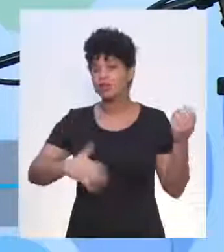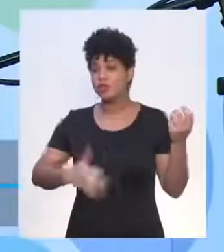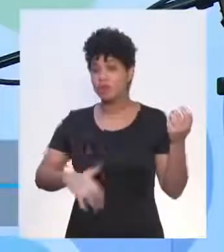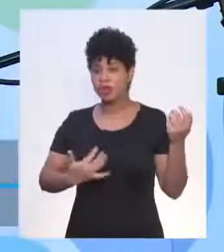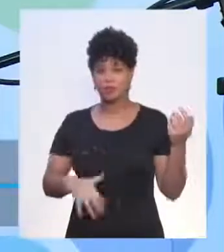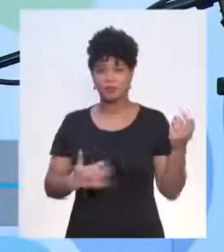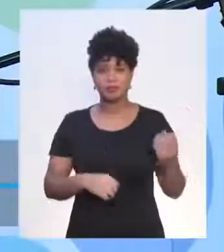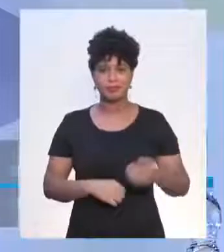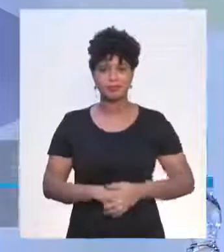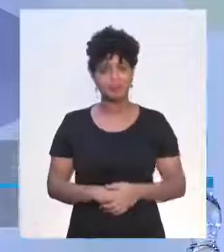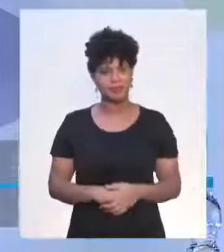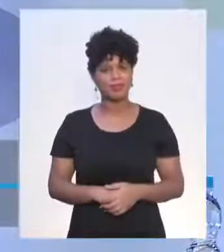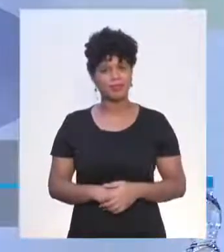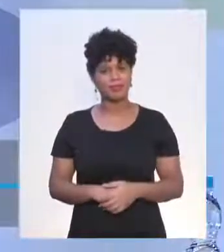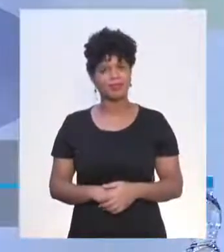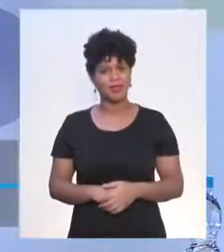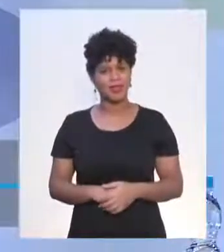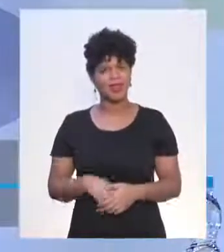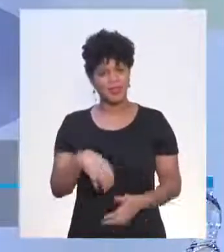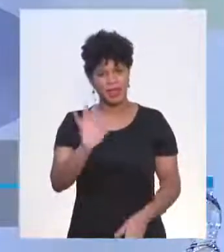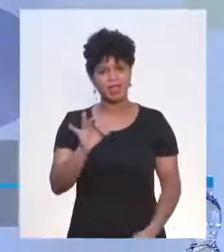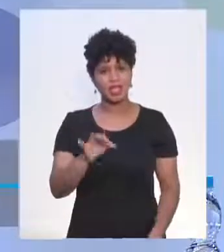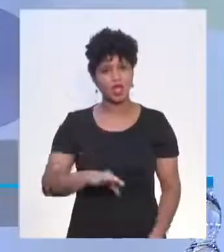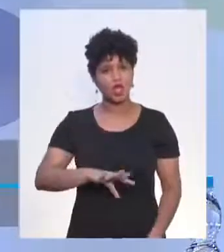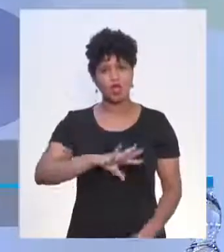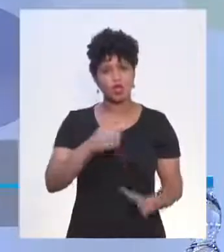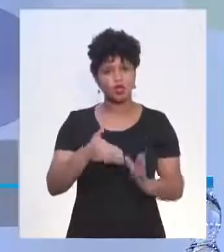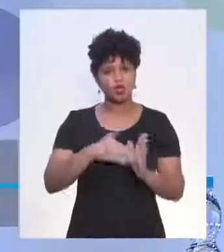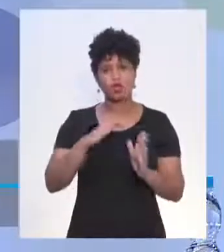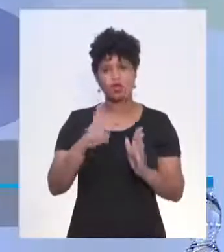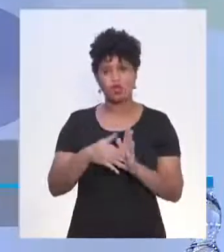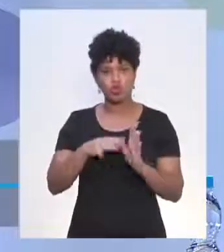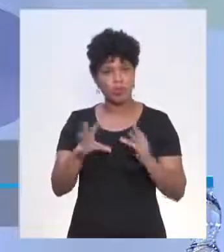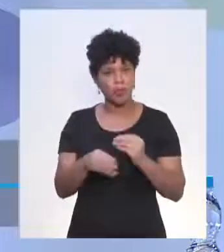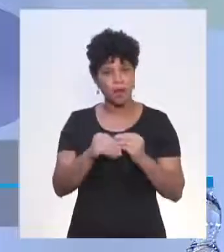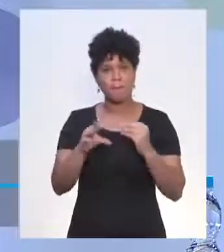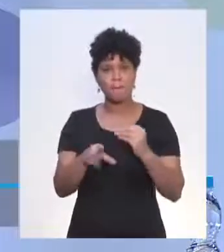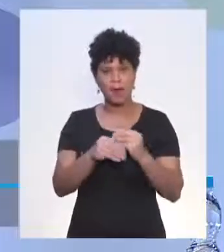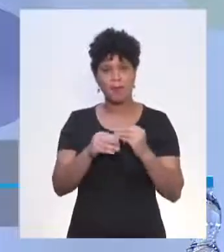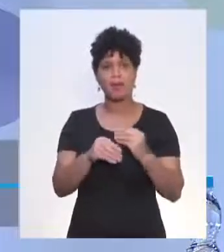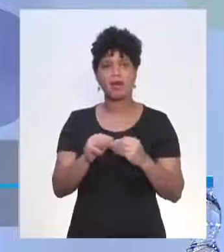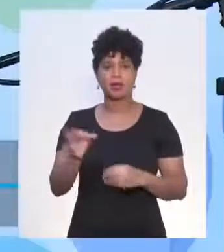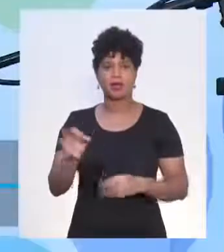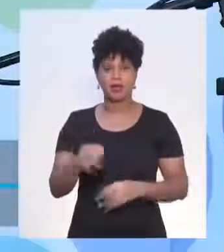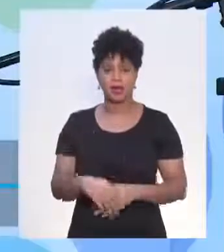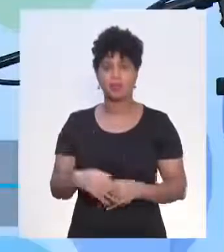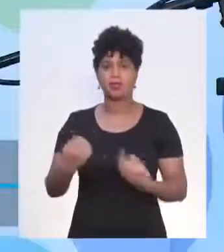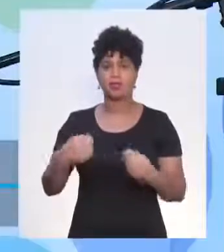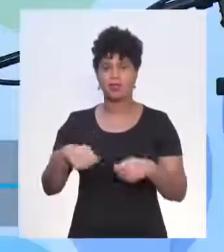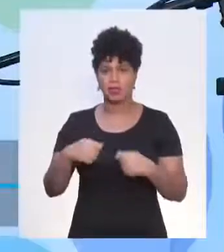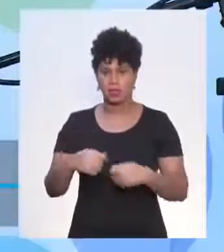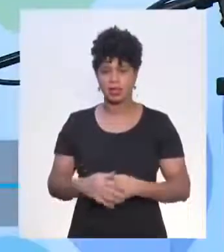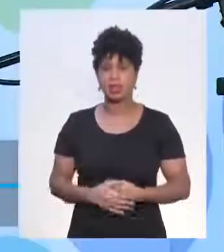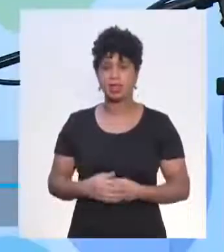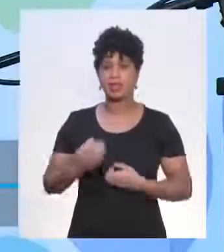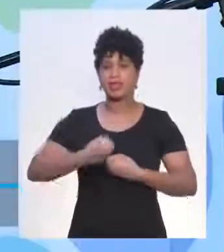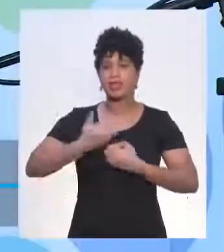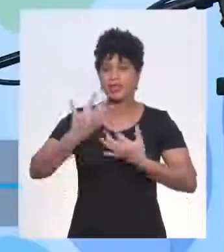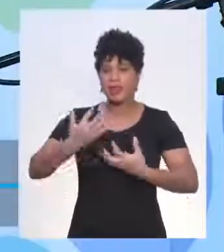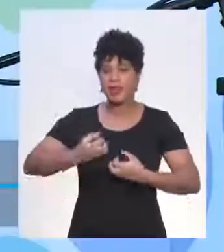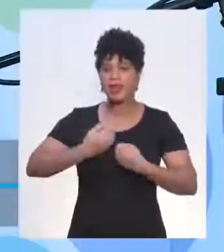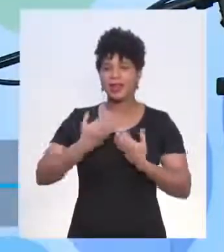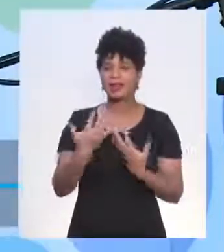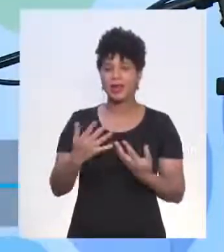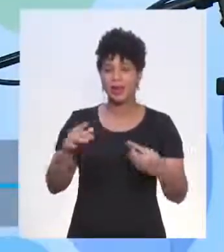horas 6:00 no fim é isso é tudo isso aí tudo então misturada aquela inspiração melodia criatividade